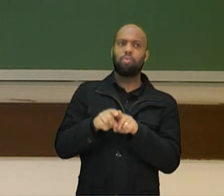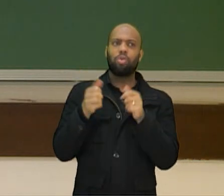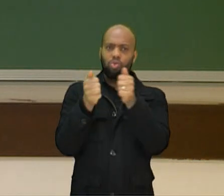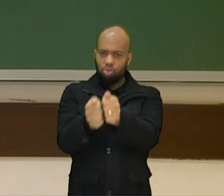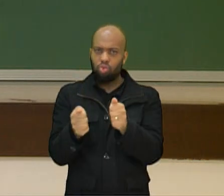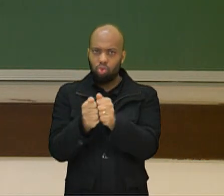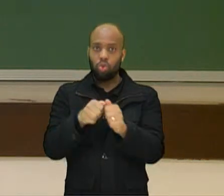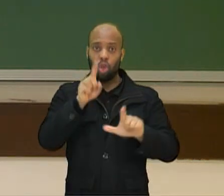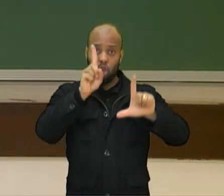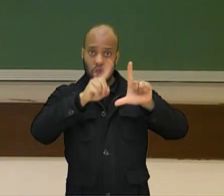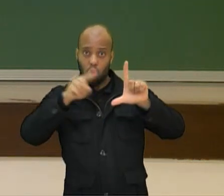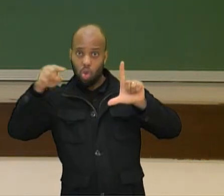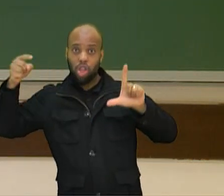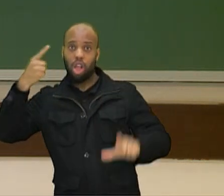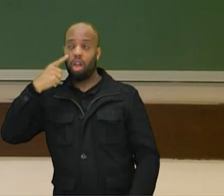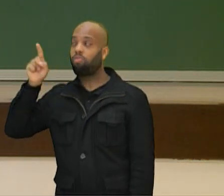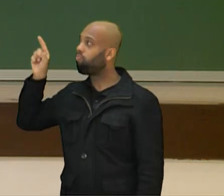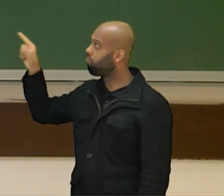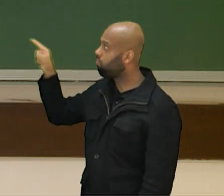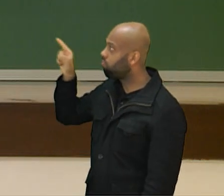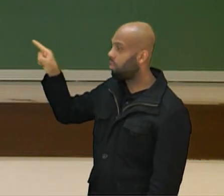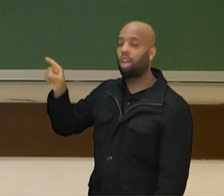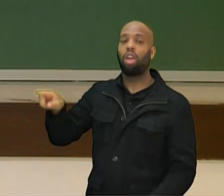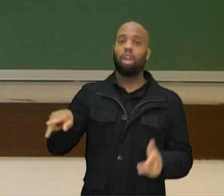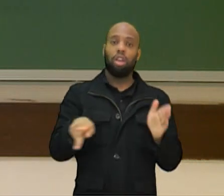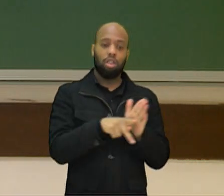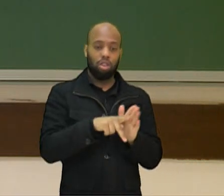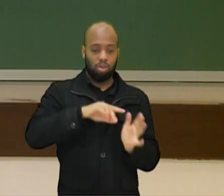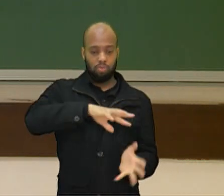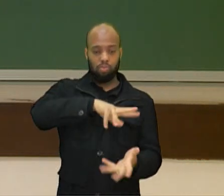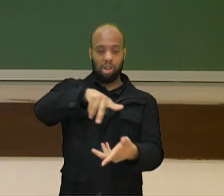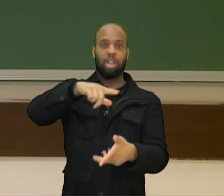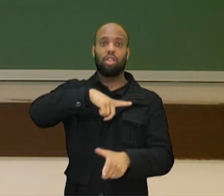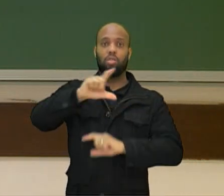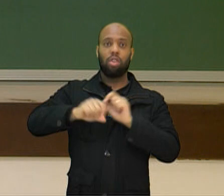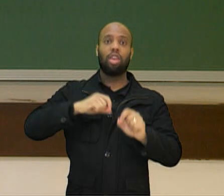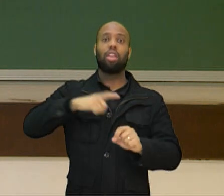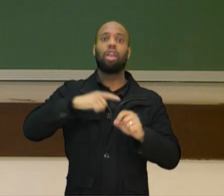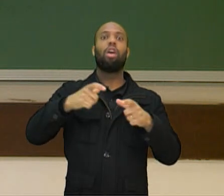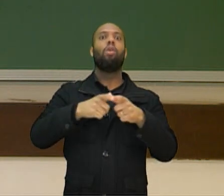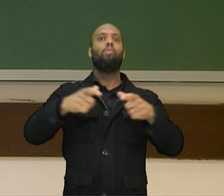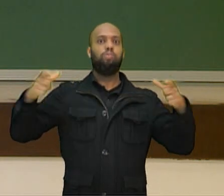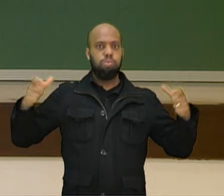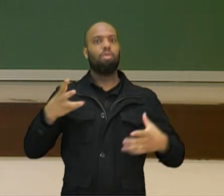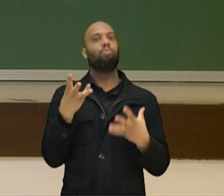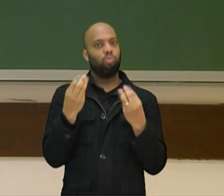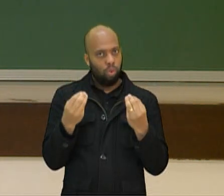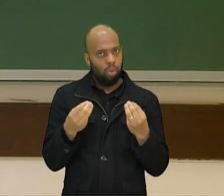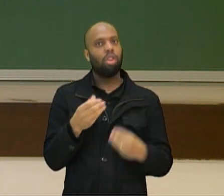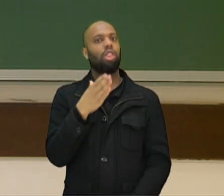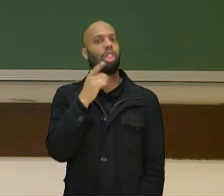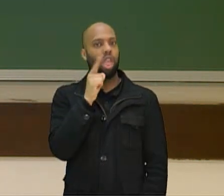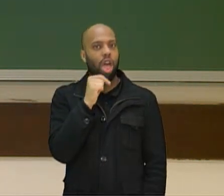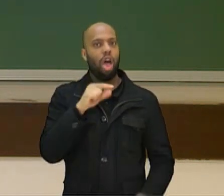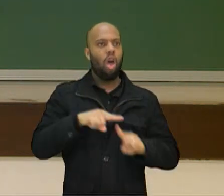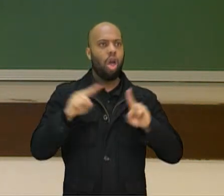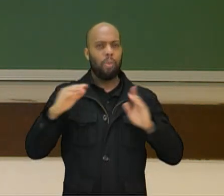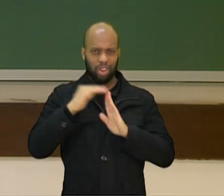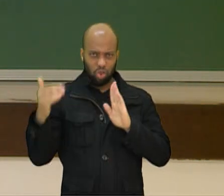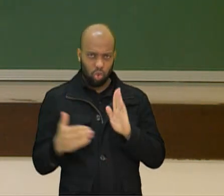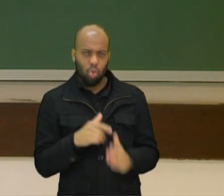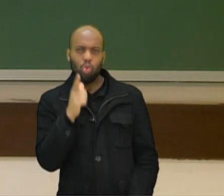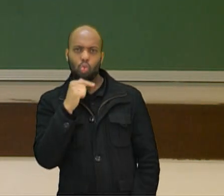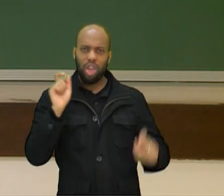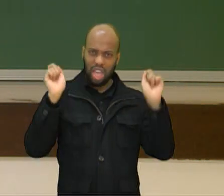gráfico, nós vamos perceber que a superfície do nosso planeta, ela dispõe de uma grande quantidade de água. Porém, não é toda essa água